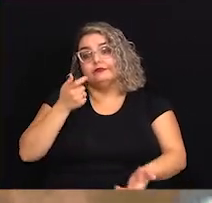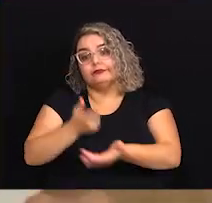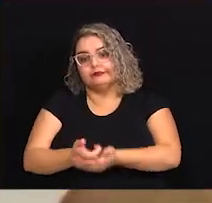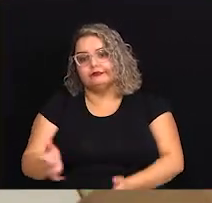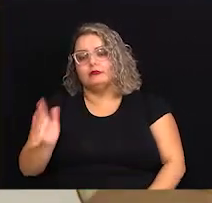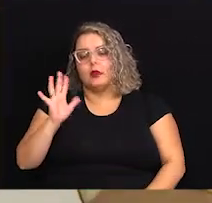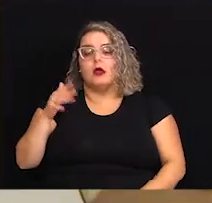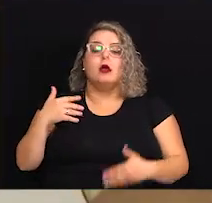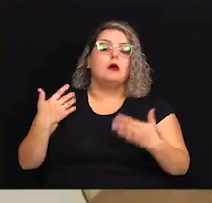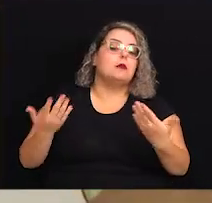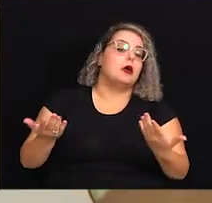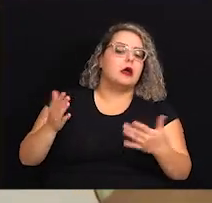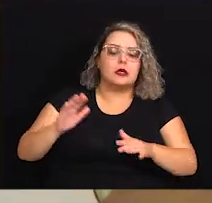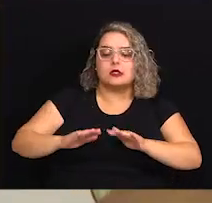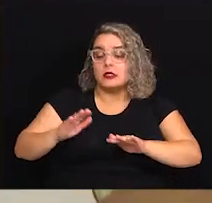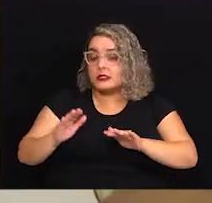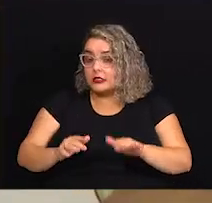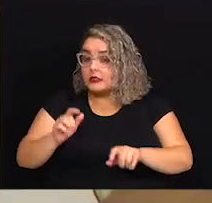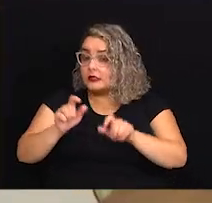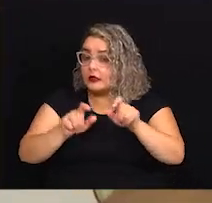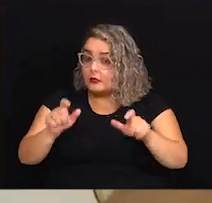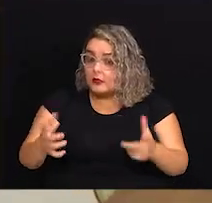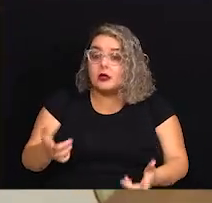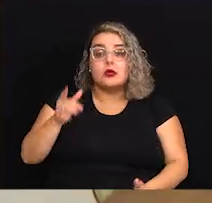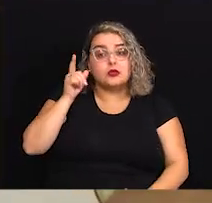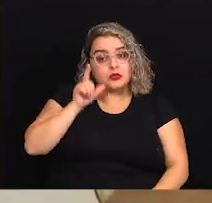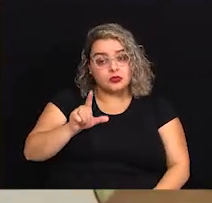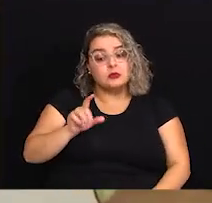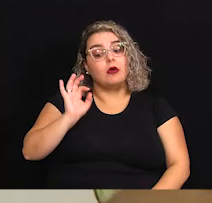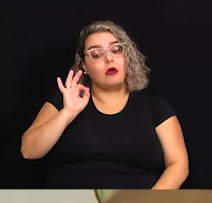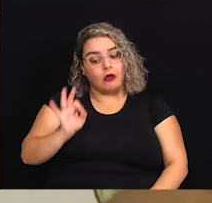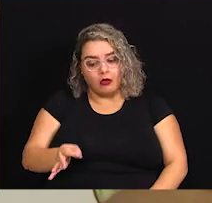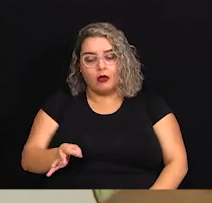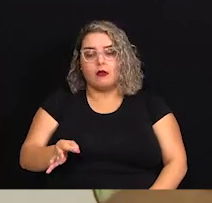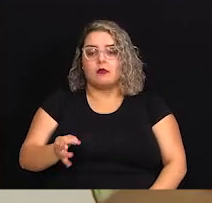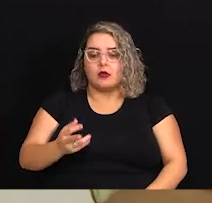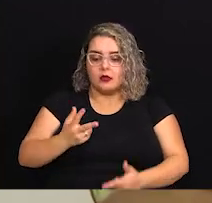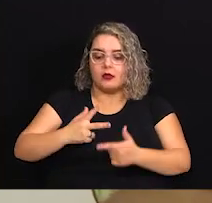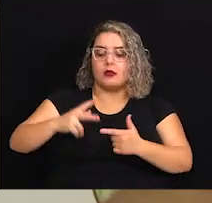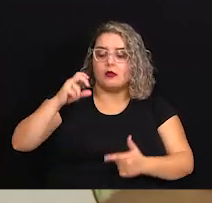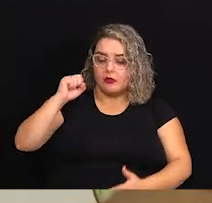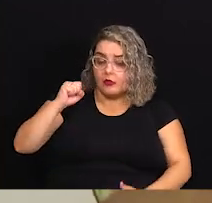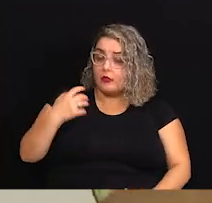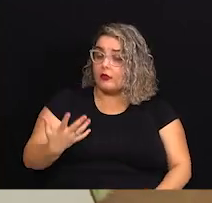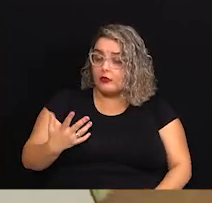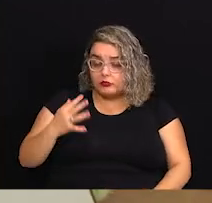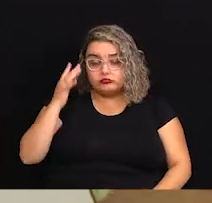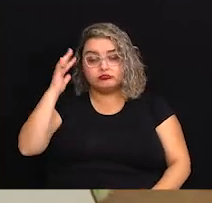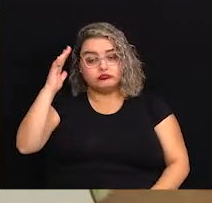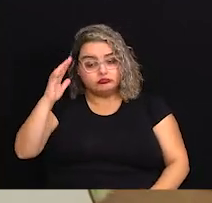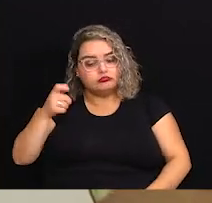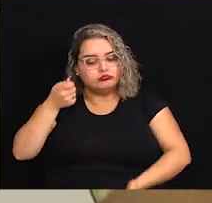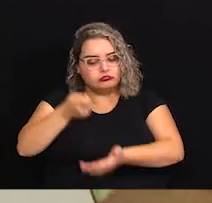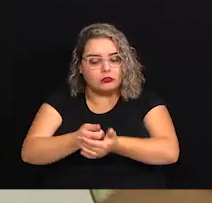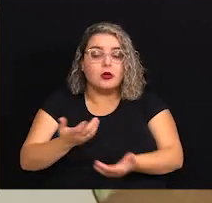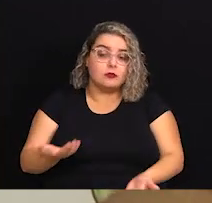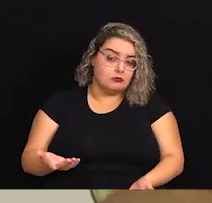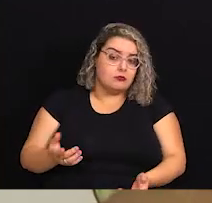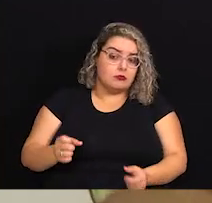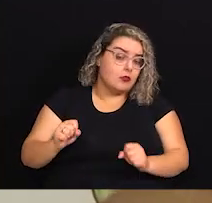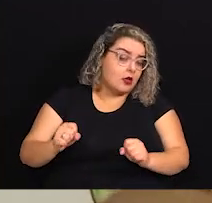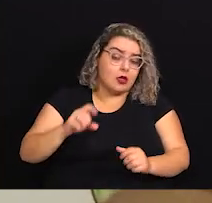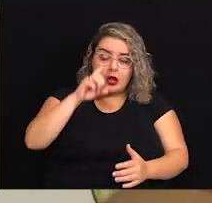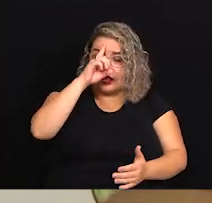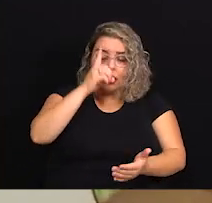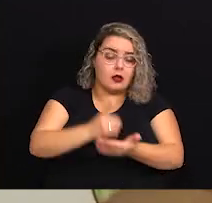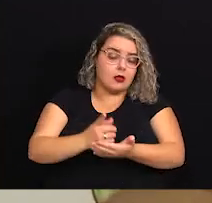pagar. Mas isso pode fazer com que a pessoa consiga realmente conquistar o sonho dela, né? Pode ser um fator decisivo para